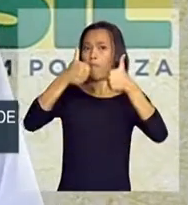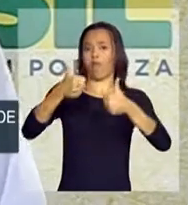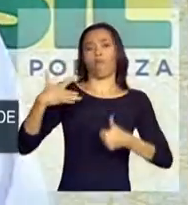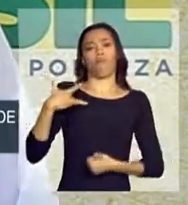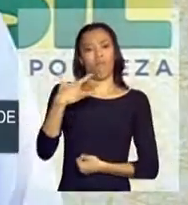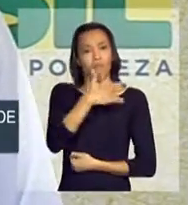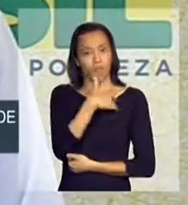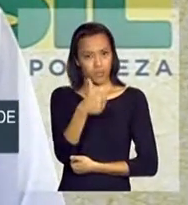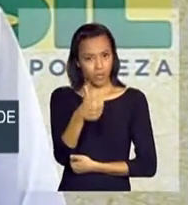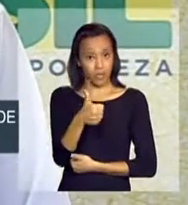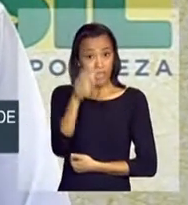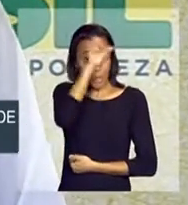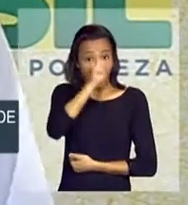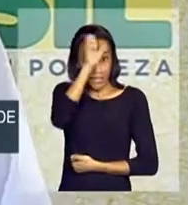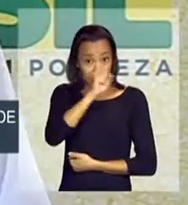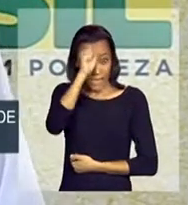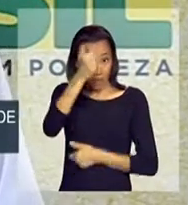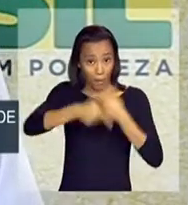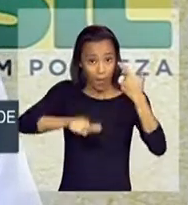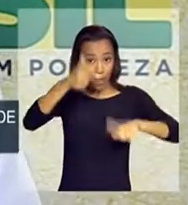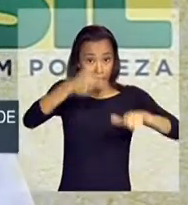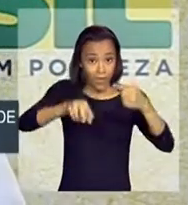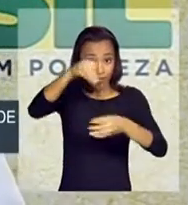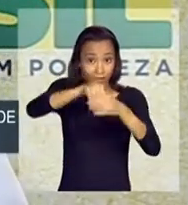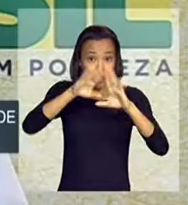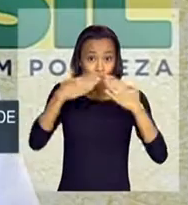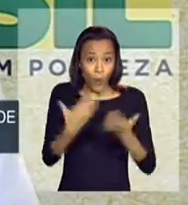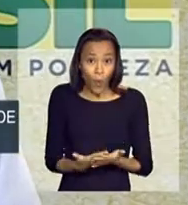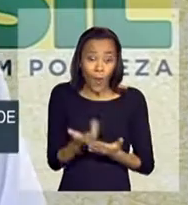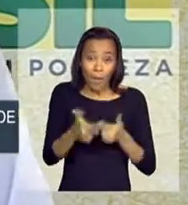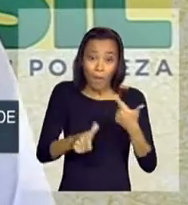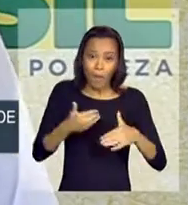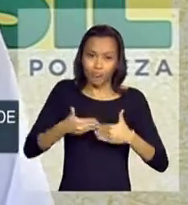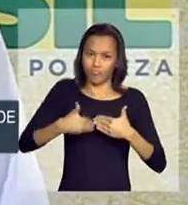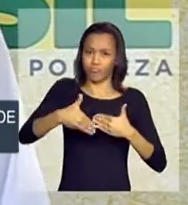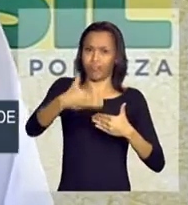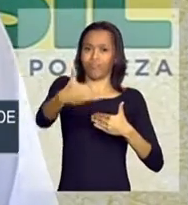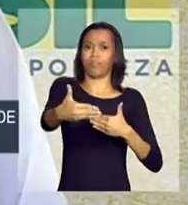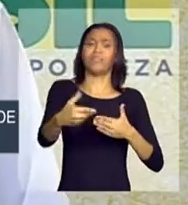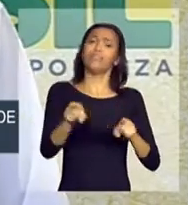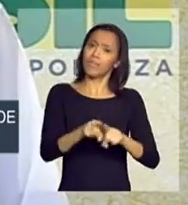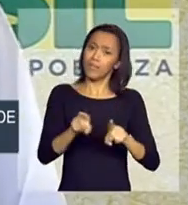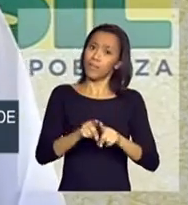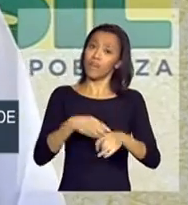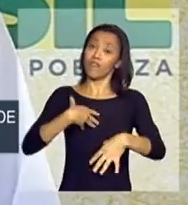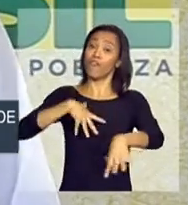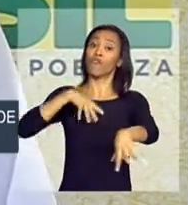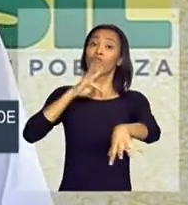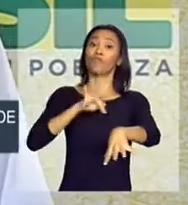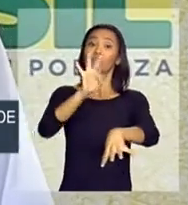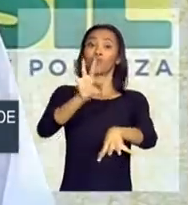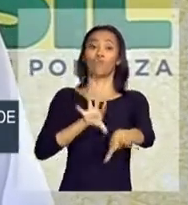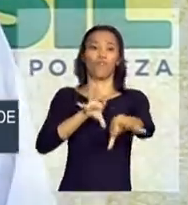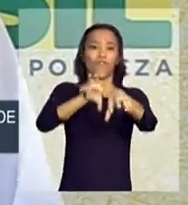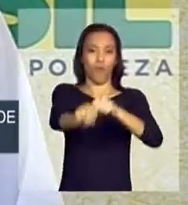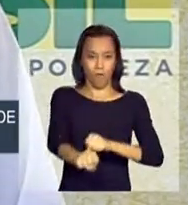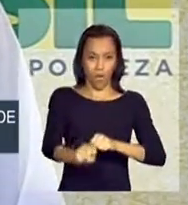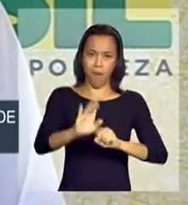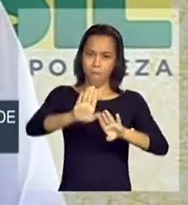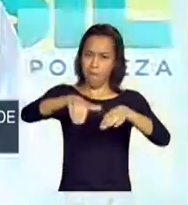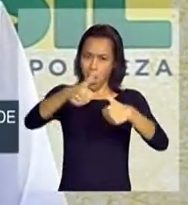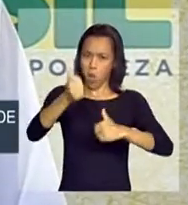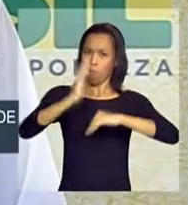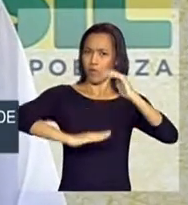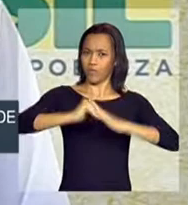melhor rendimento melhor na escola a vender mais e consequentemente formarmos cidadãos melhor